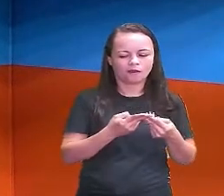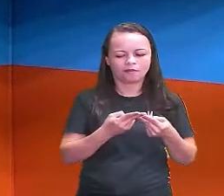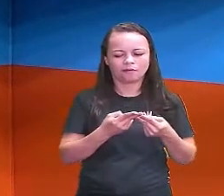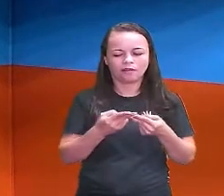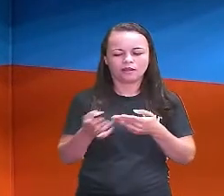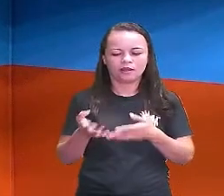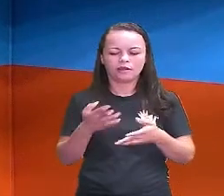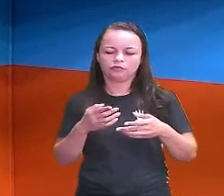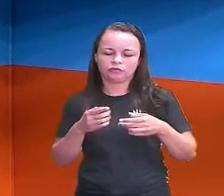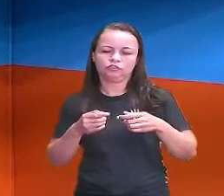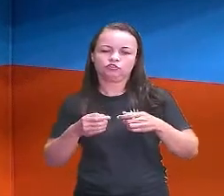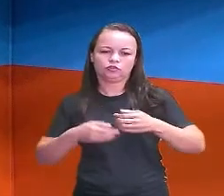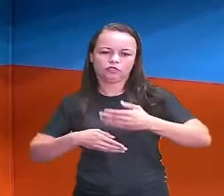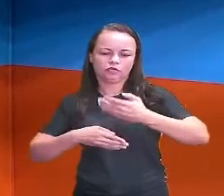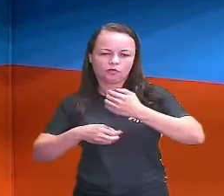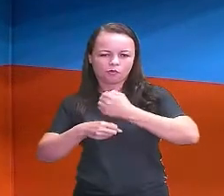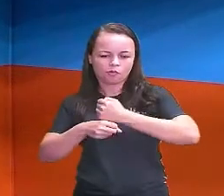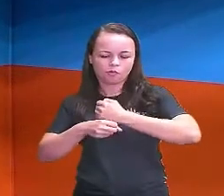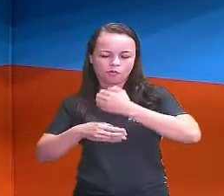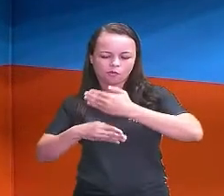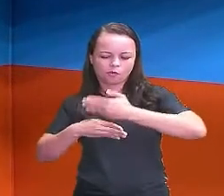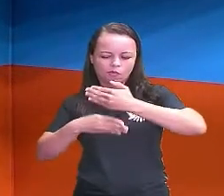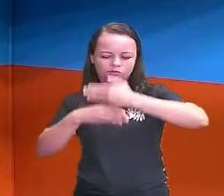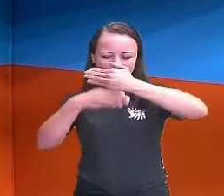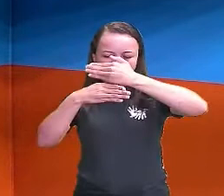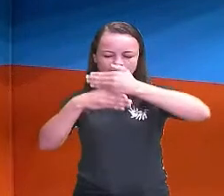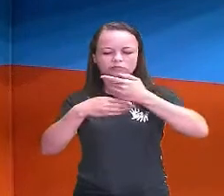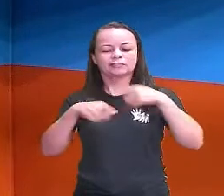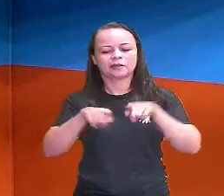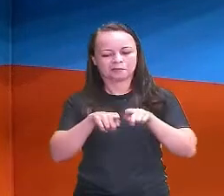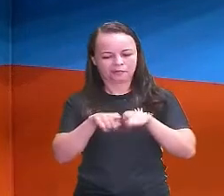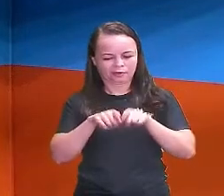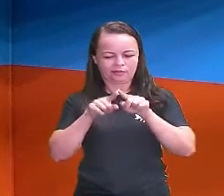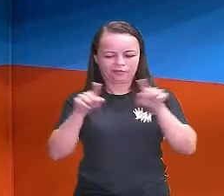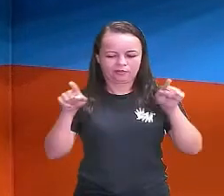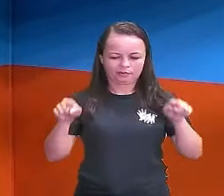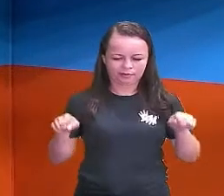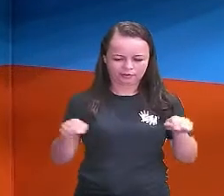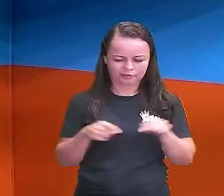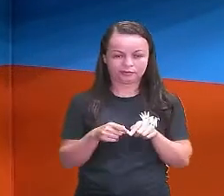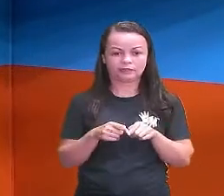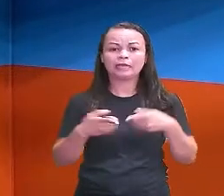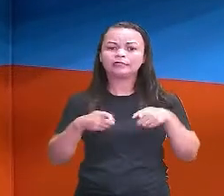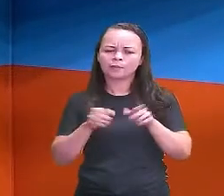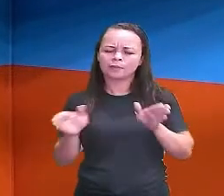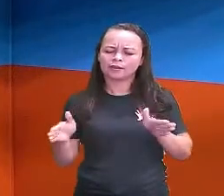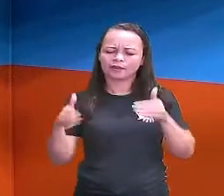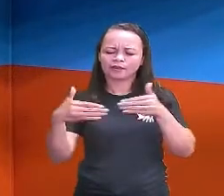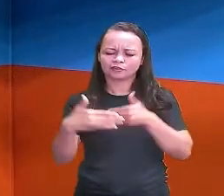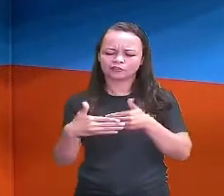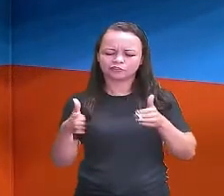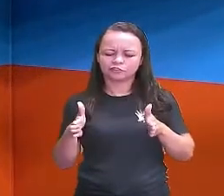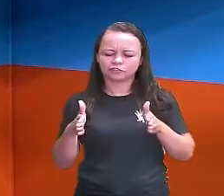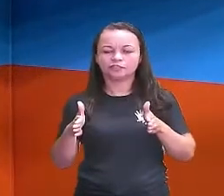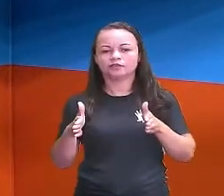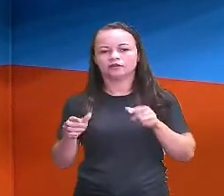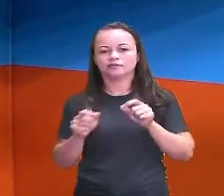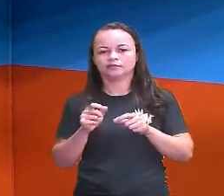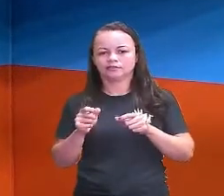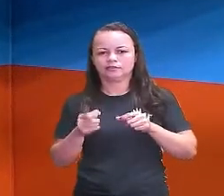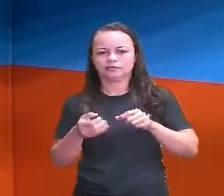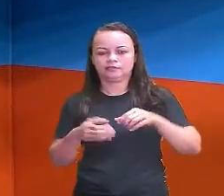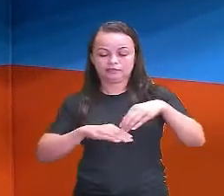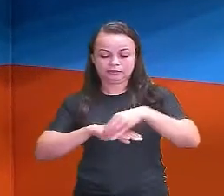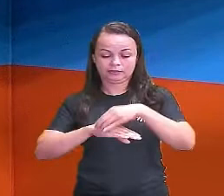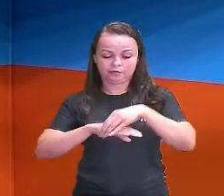na construção também é um retângulo. E caixinha de sapato, gente, também é um retângulo, tá? Se